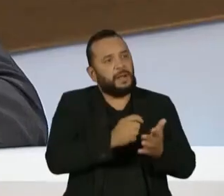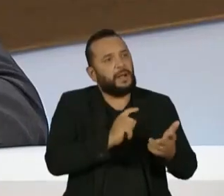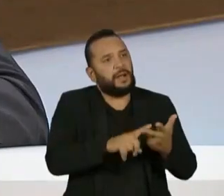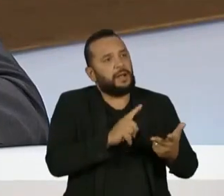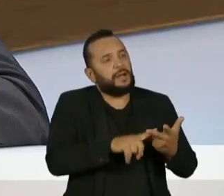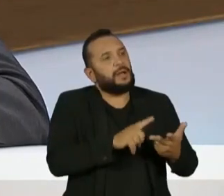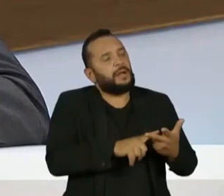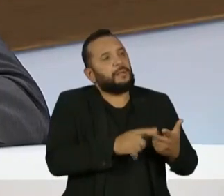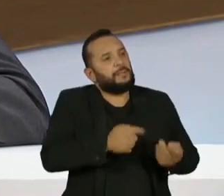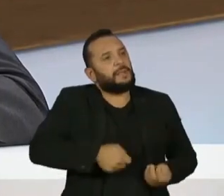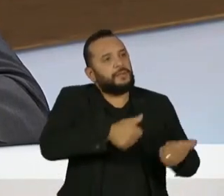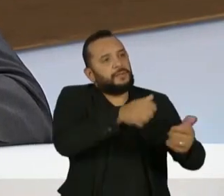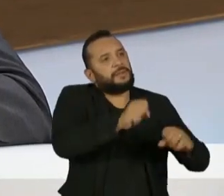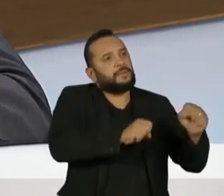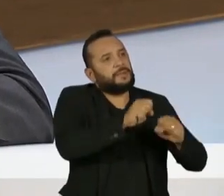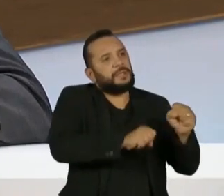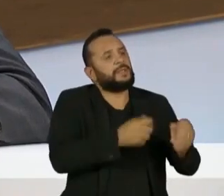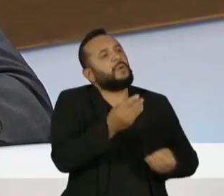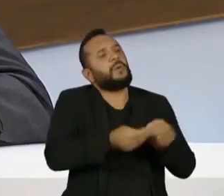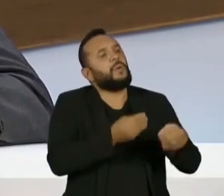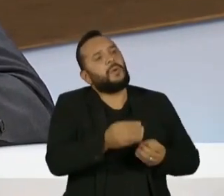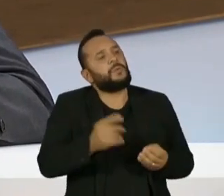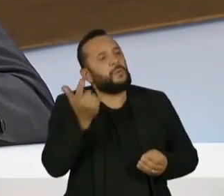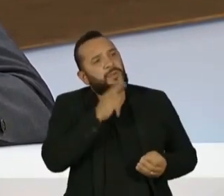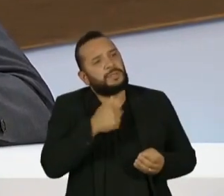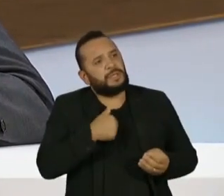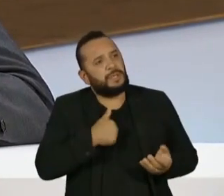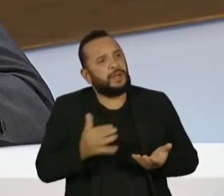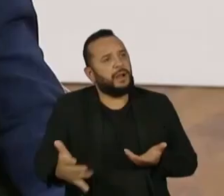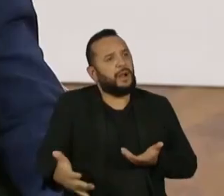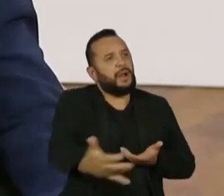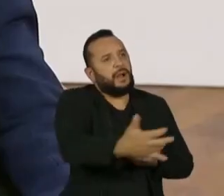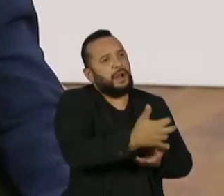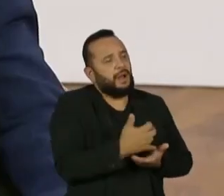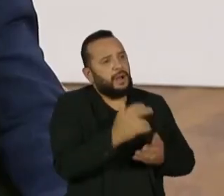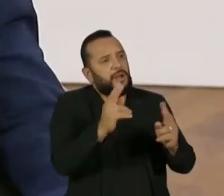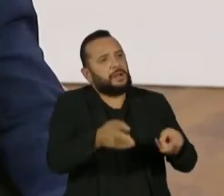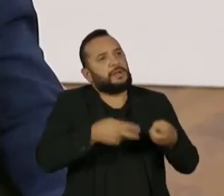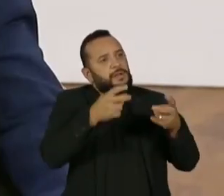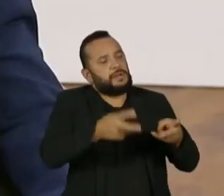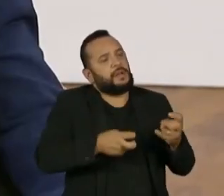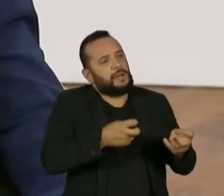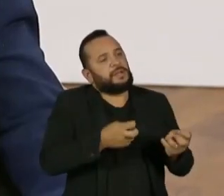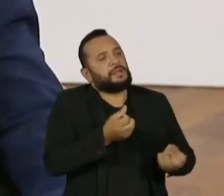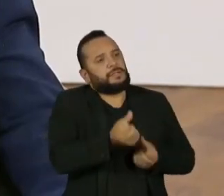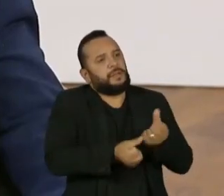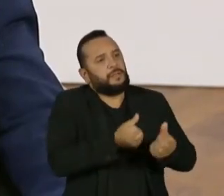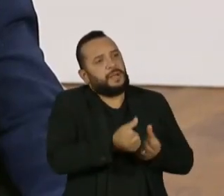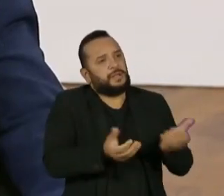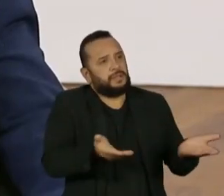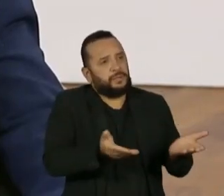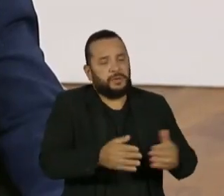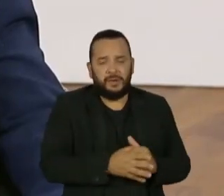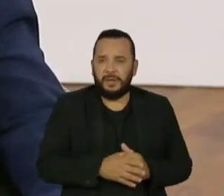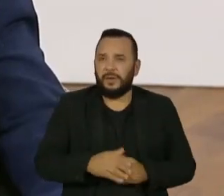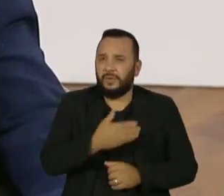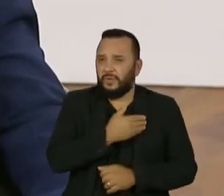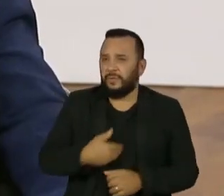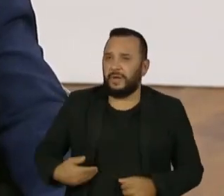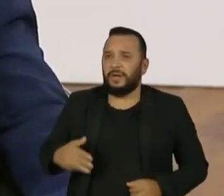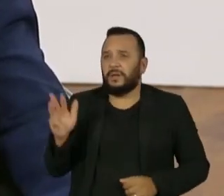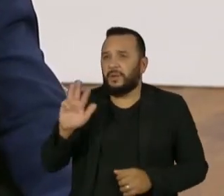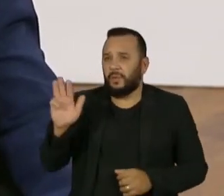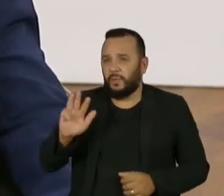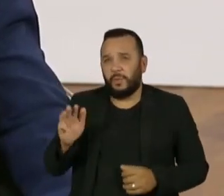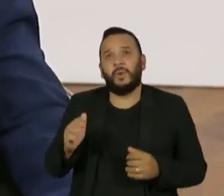expectativa sobre as medidas de aumento de arrecadação nesse semestre? Eu acho que o governo Lula, exemplo do que fez nos últimos 14 anos, está acelerando o processo